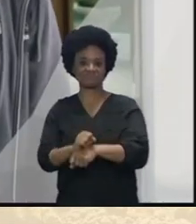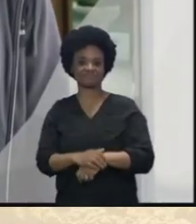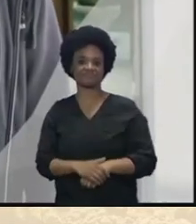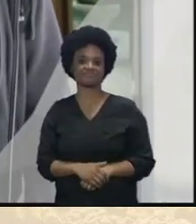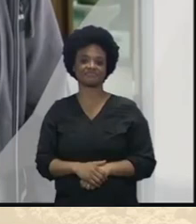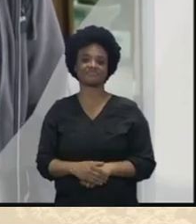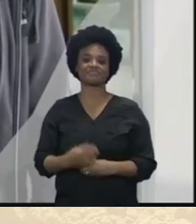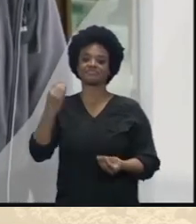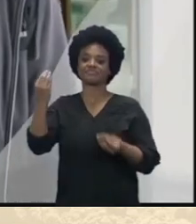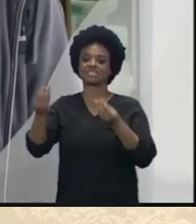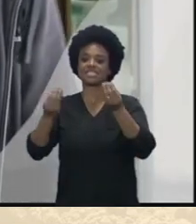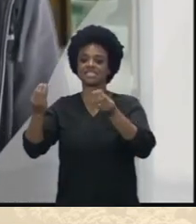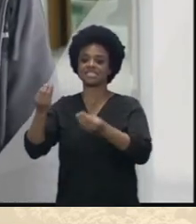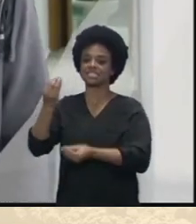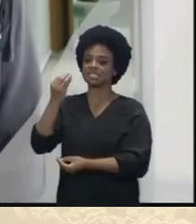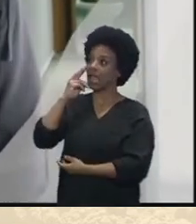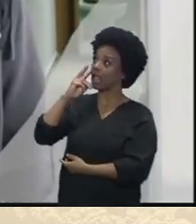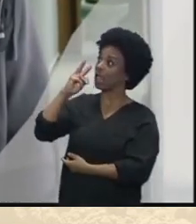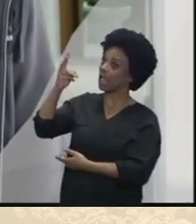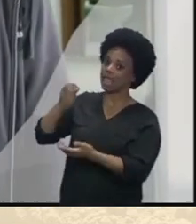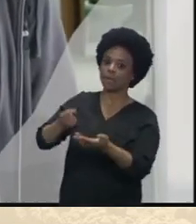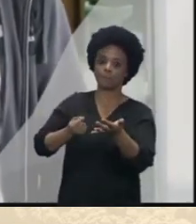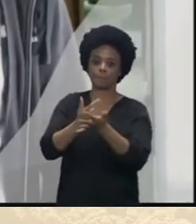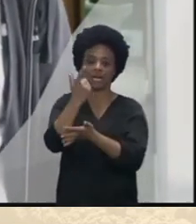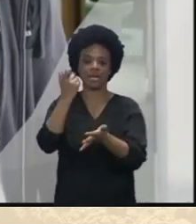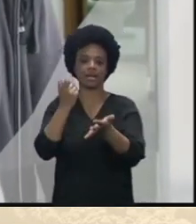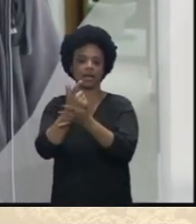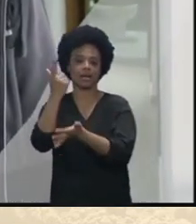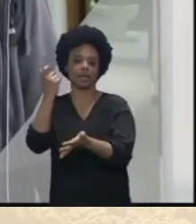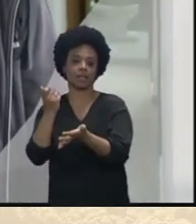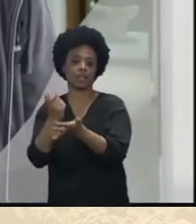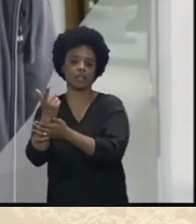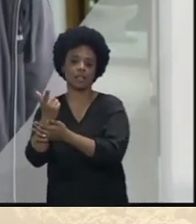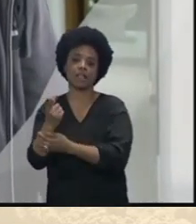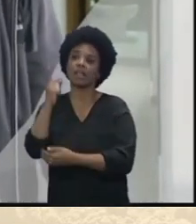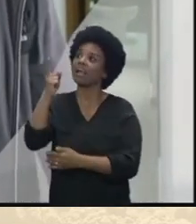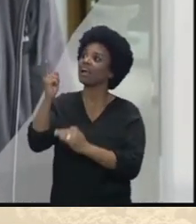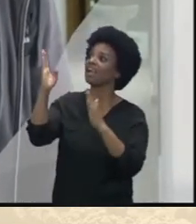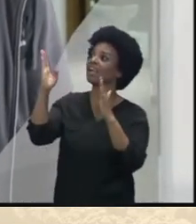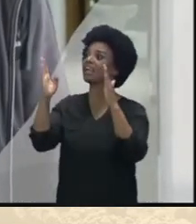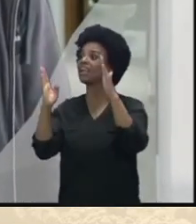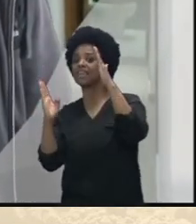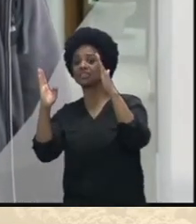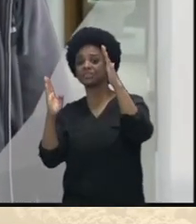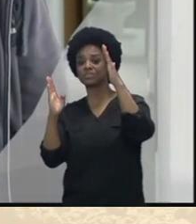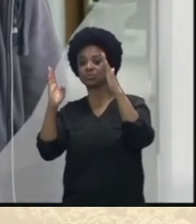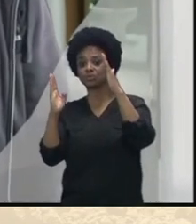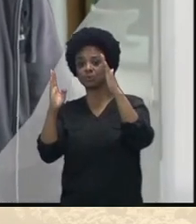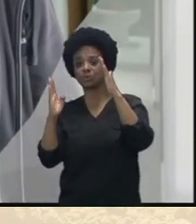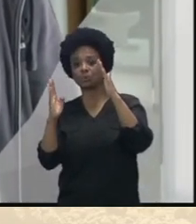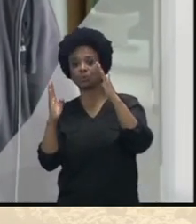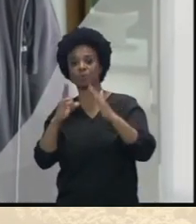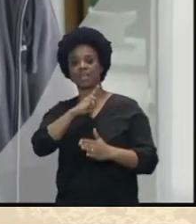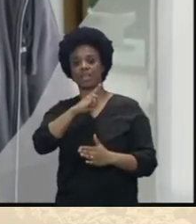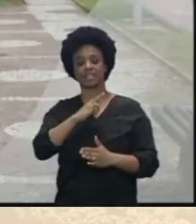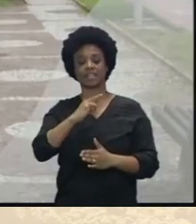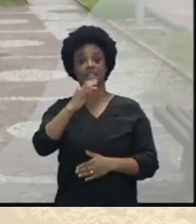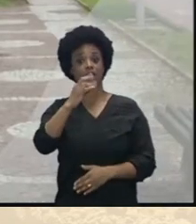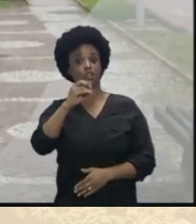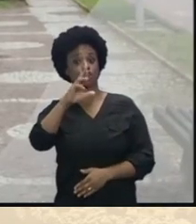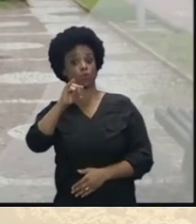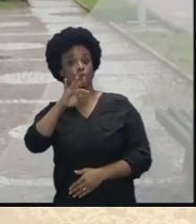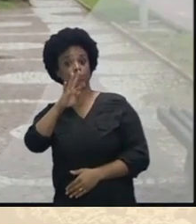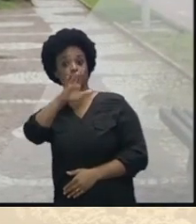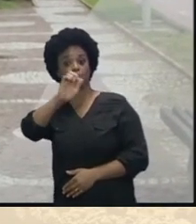Quando vem olhar para compra, vem olhar, aí é torto, tá? Eu estou sentindo torto. O prédio tem uma tortura, sim.